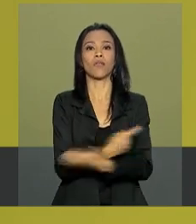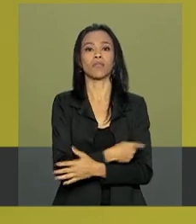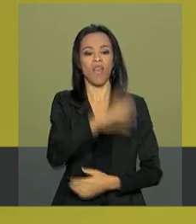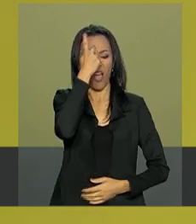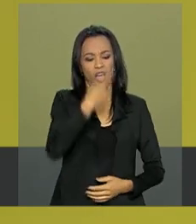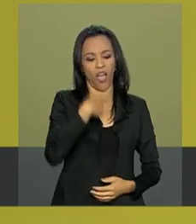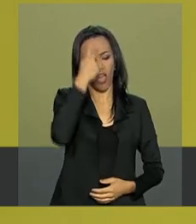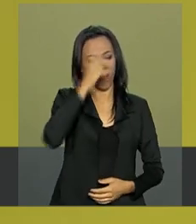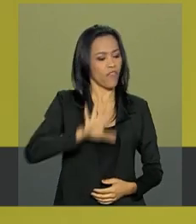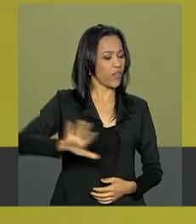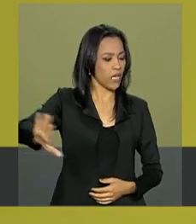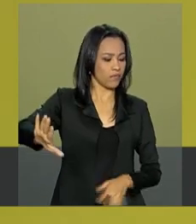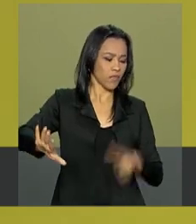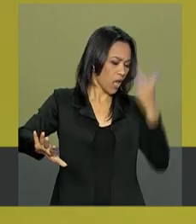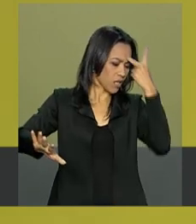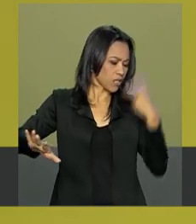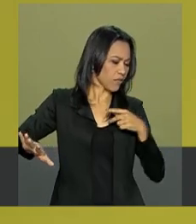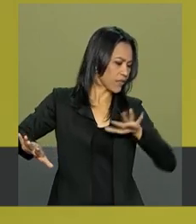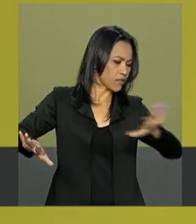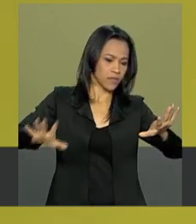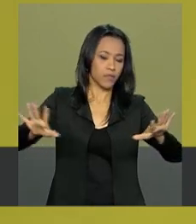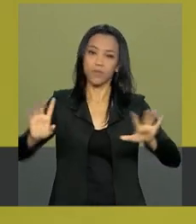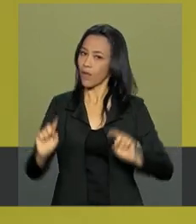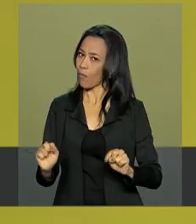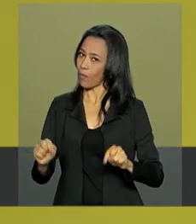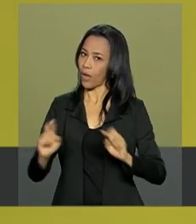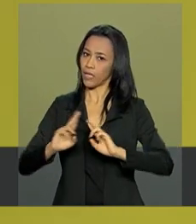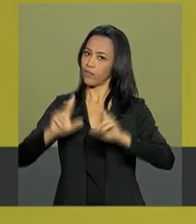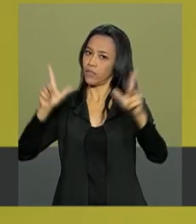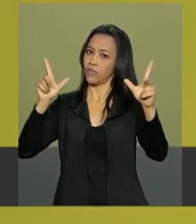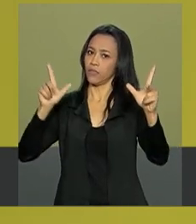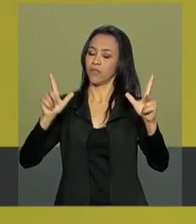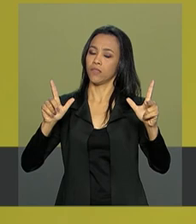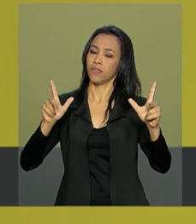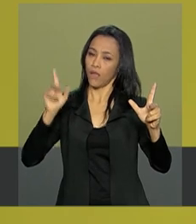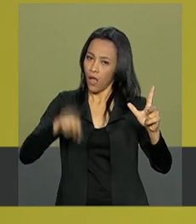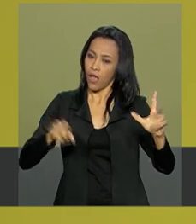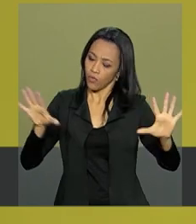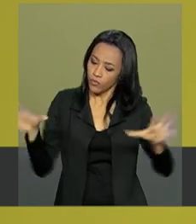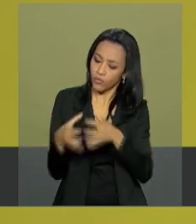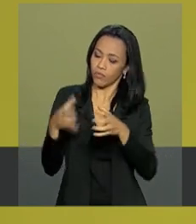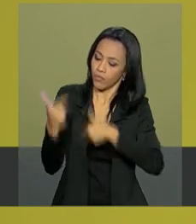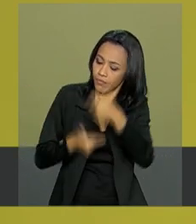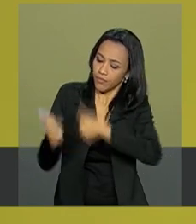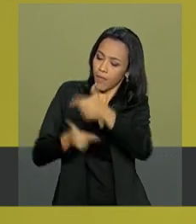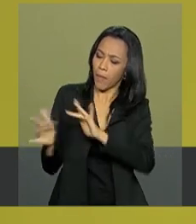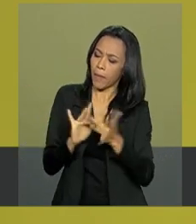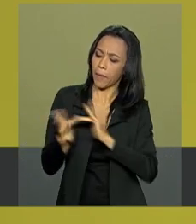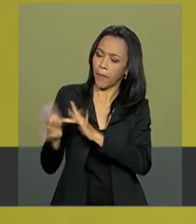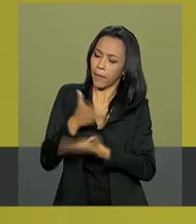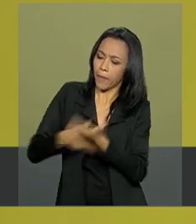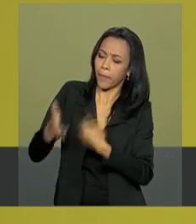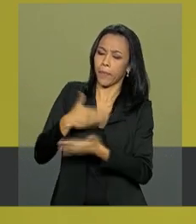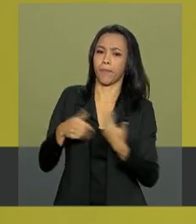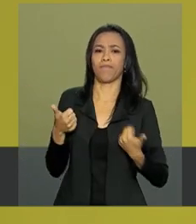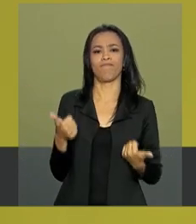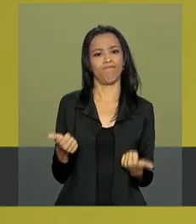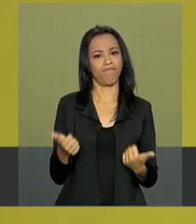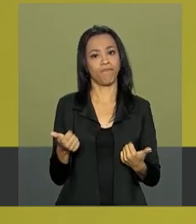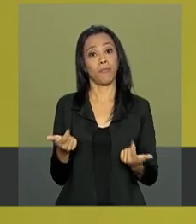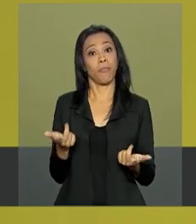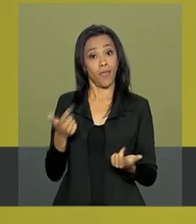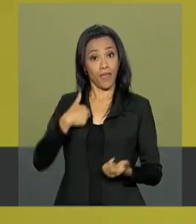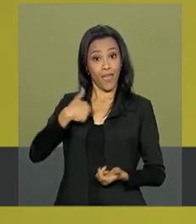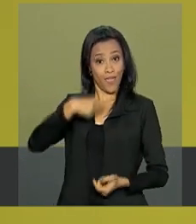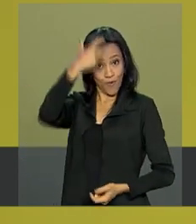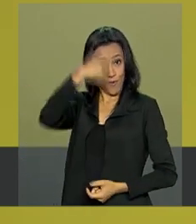si. Aqui não, aqui nós cuidamos coletivamente do governo. Eu sou, digamos assim, o regente da orquestra,